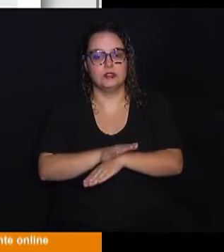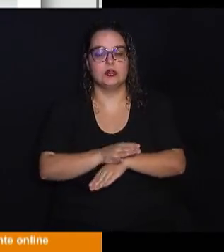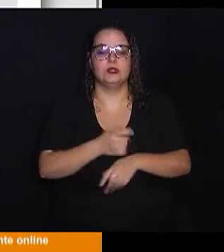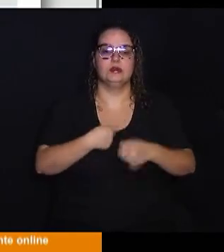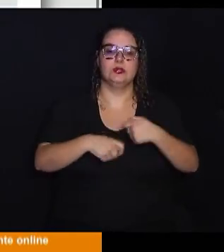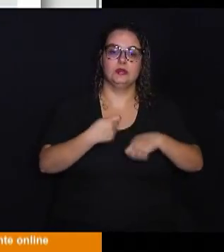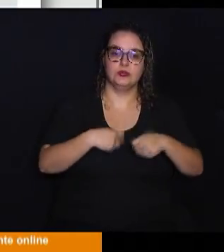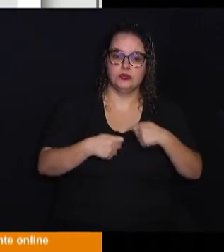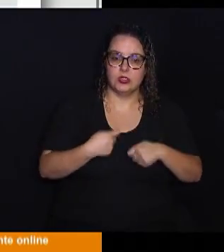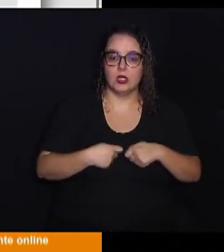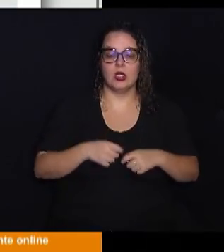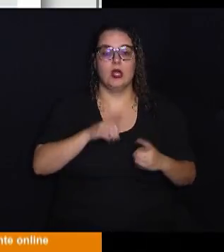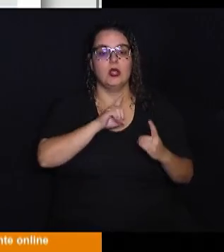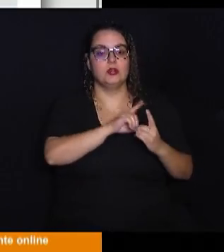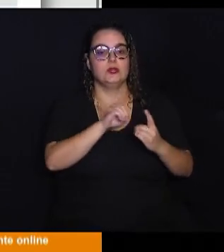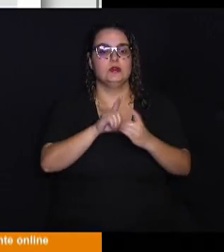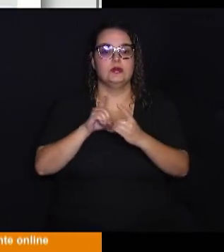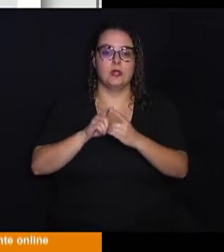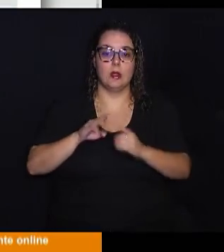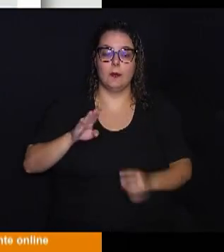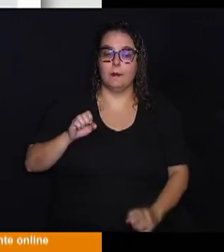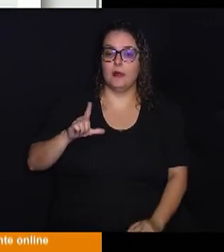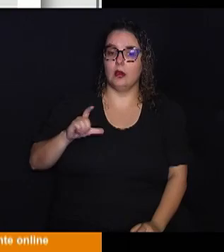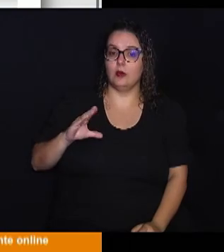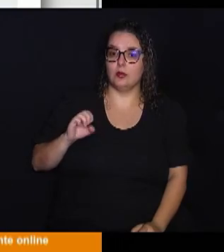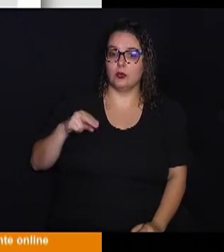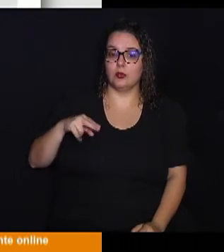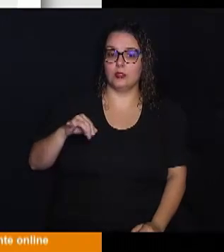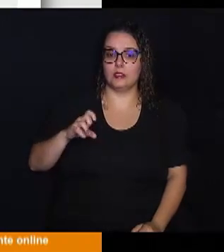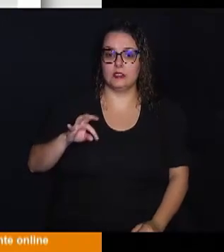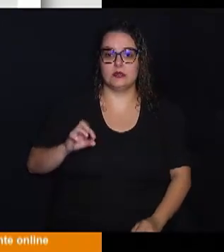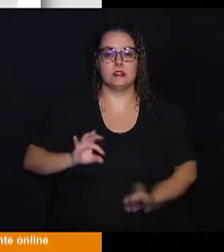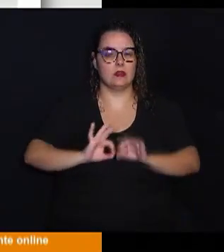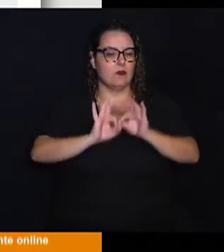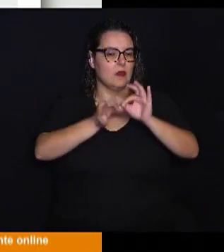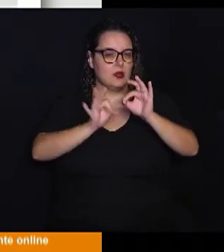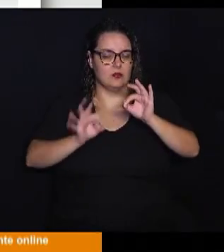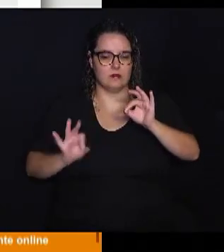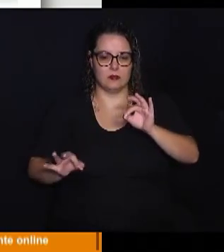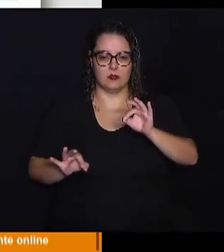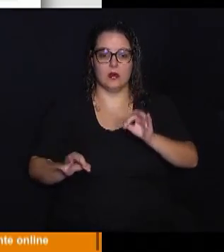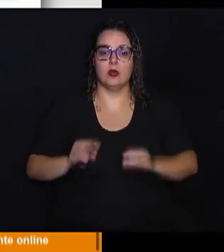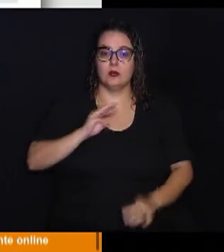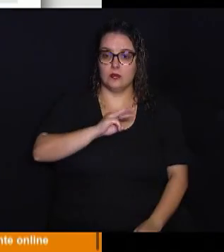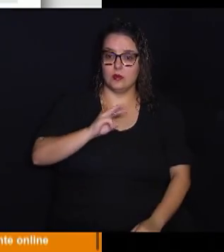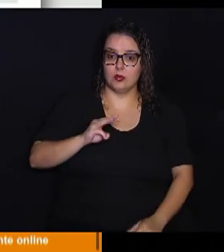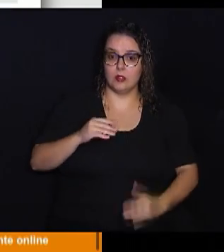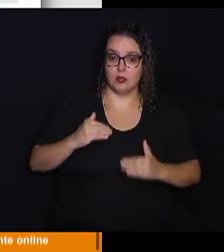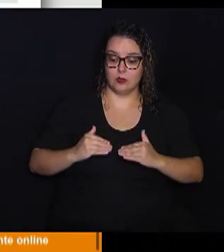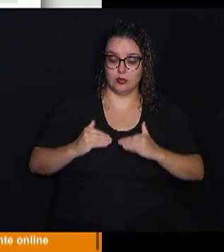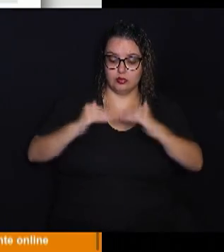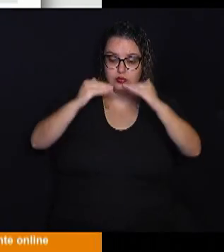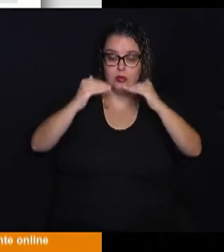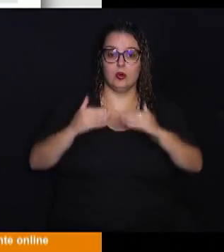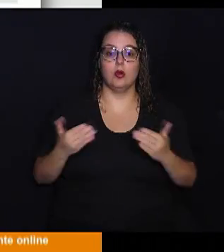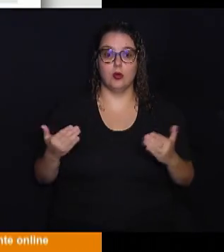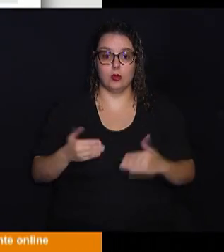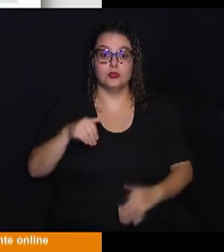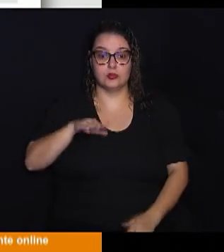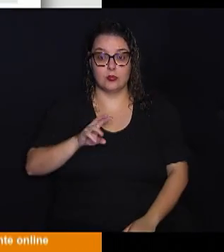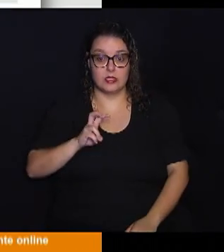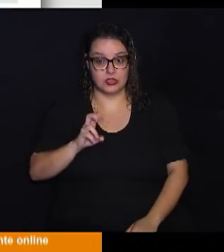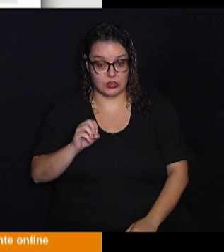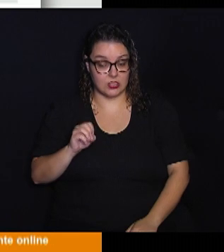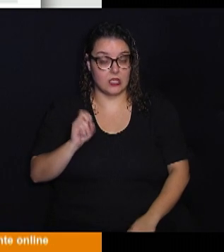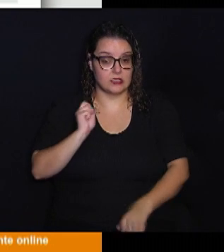administrativo, atendente de balconista e olha, e por aí vai. Eu tô aqui passando, hoje como são mais de